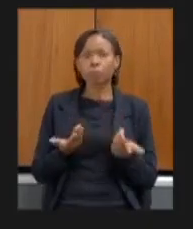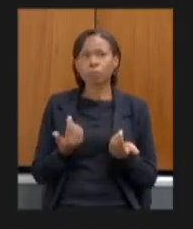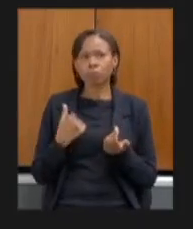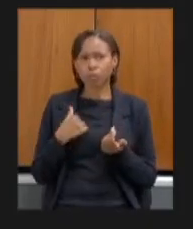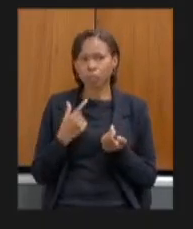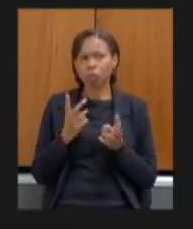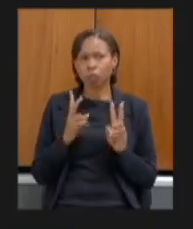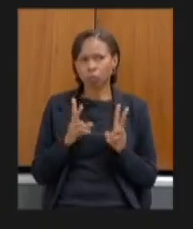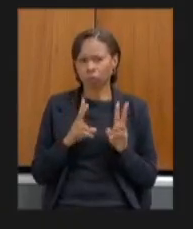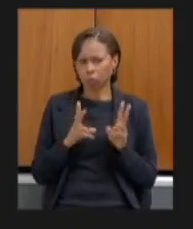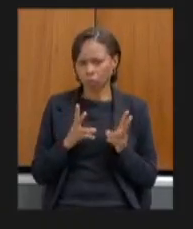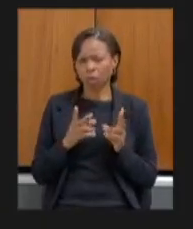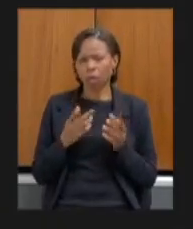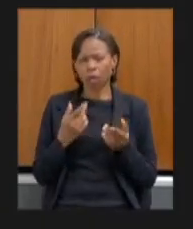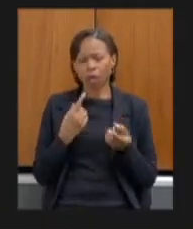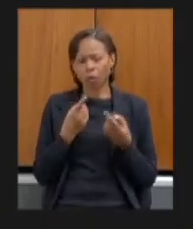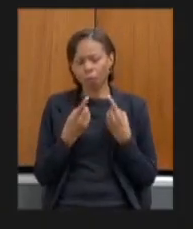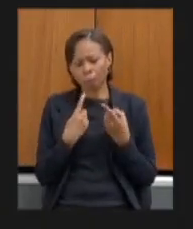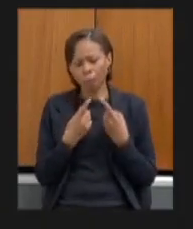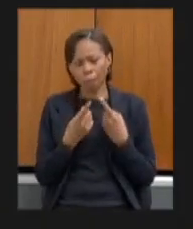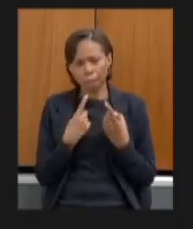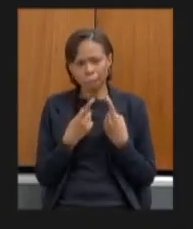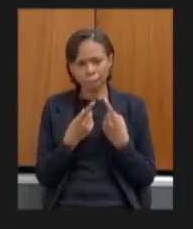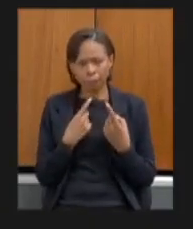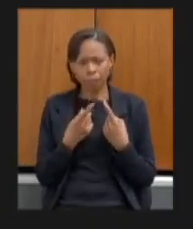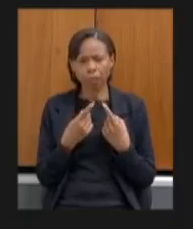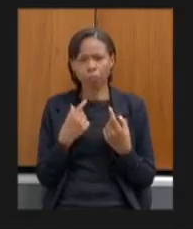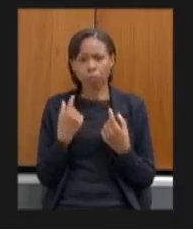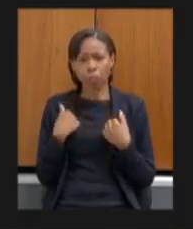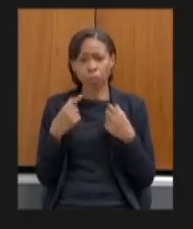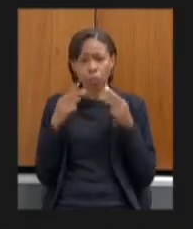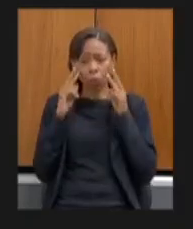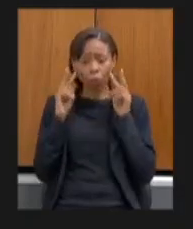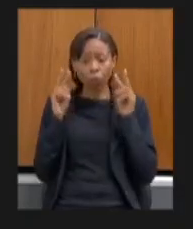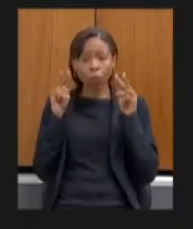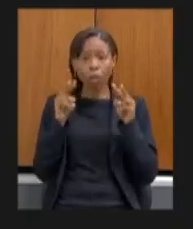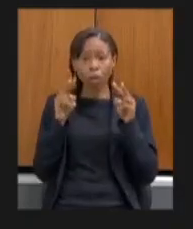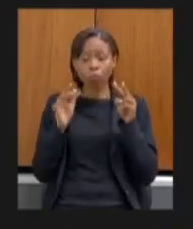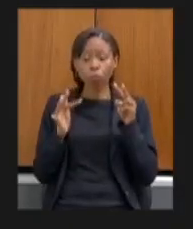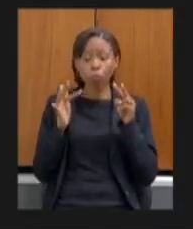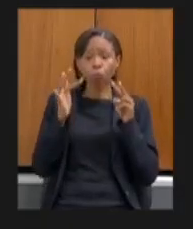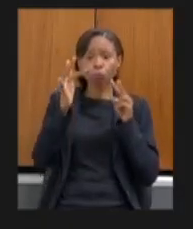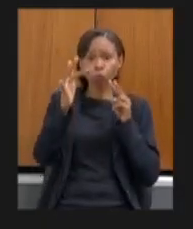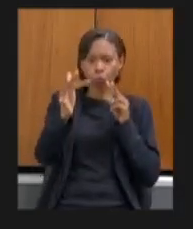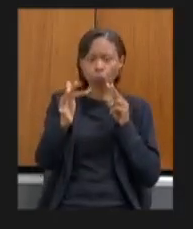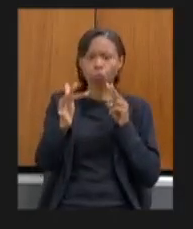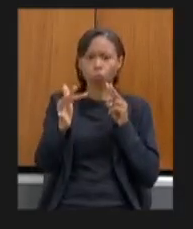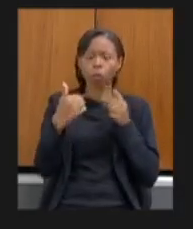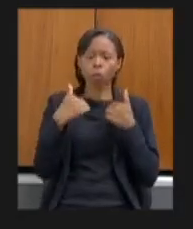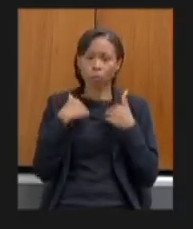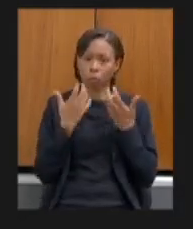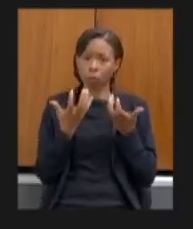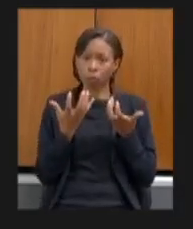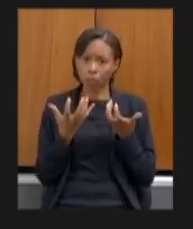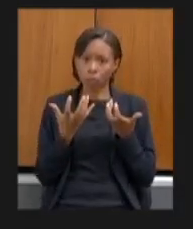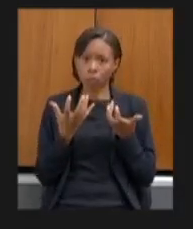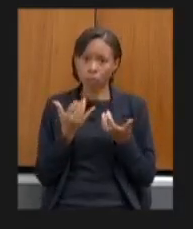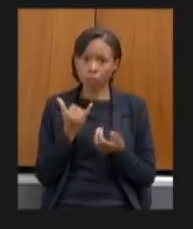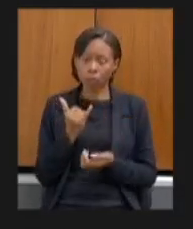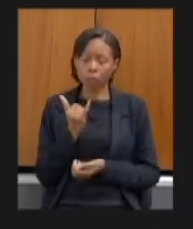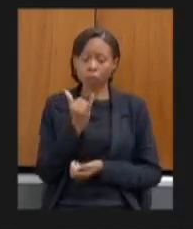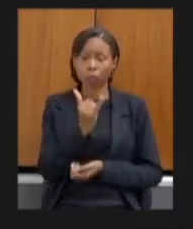do diálogo, da disposição da gente olhar para frente, construir, me dirigir a vossa excelência